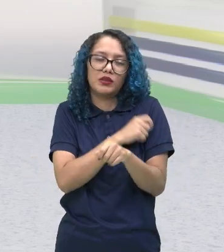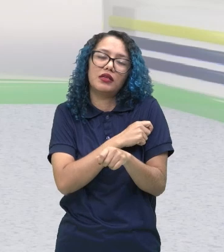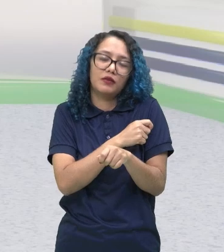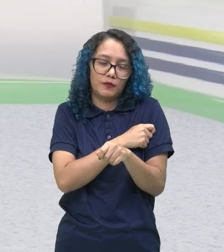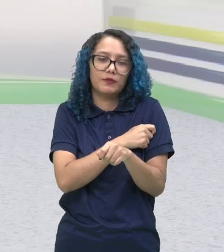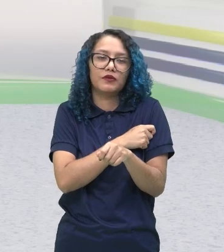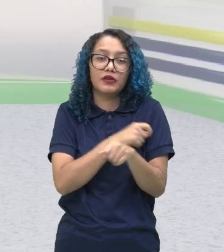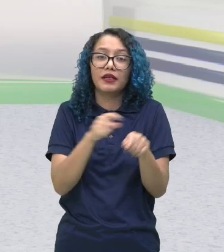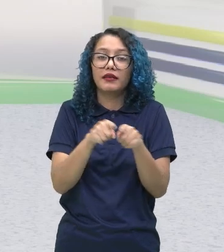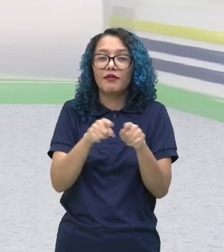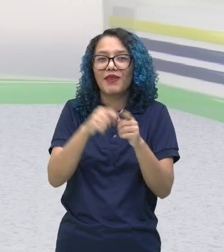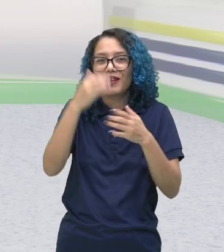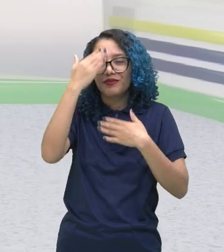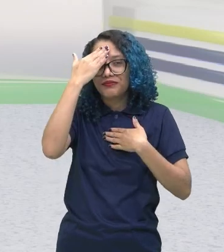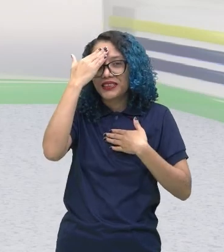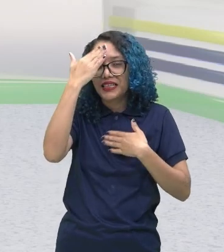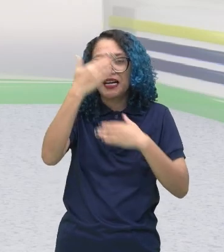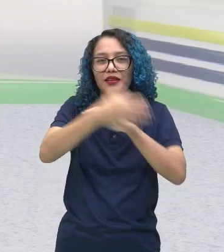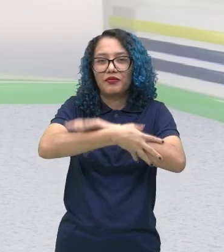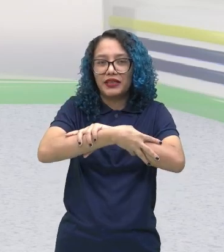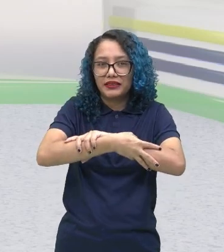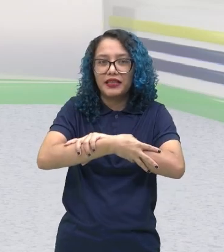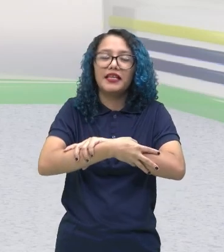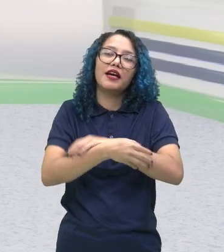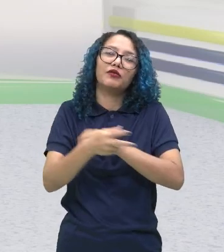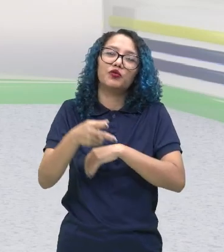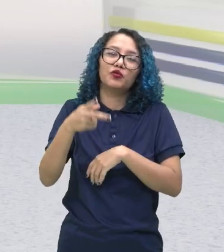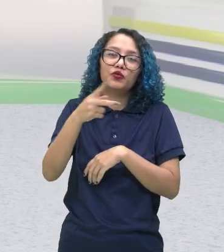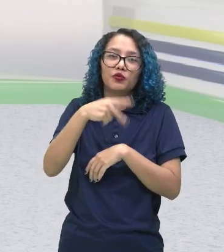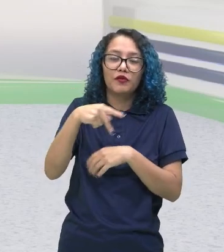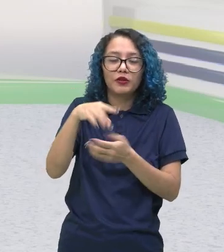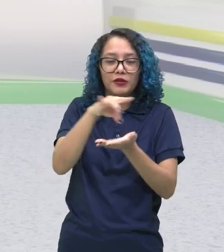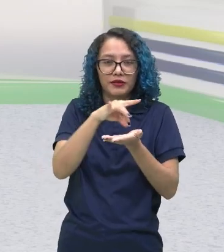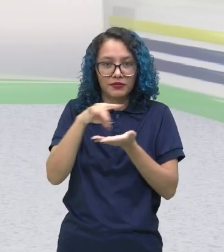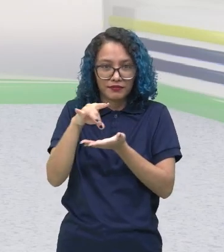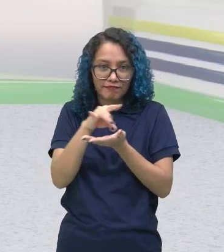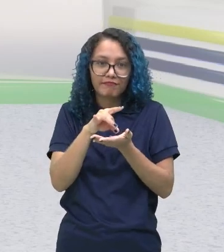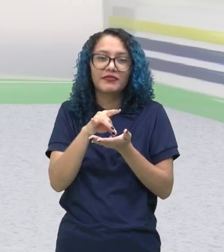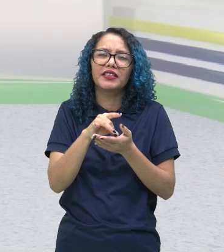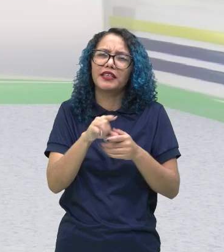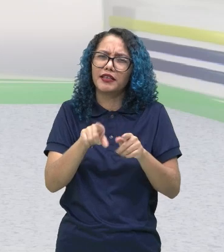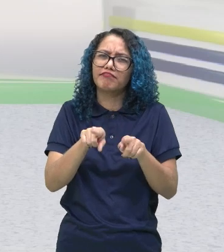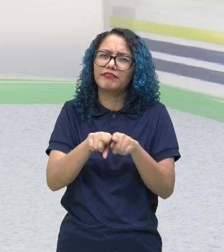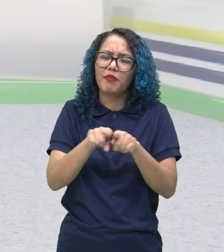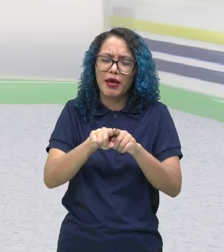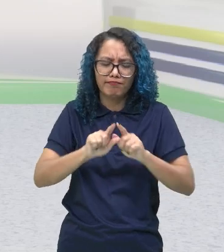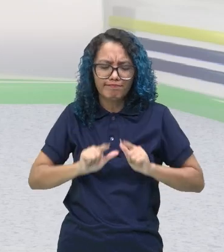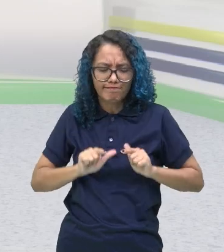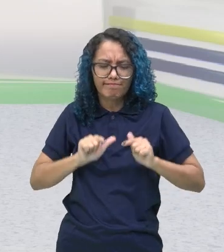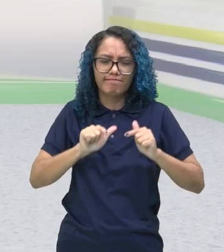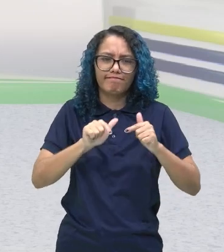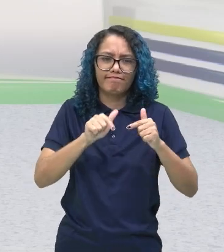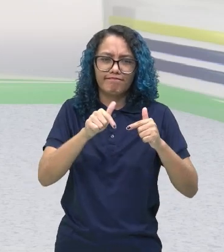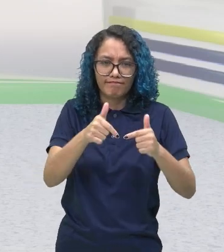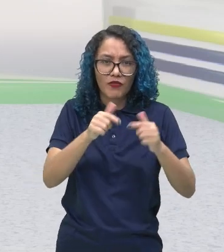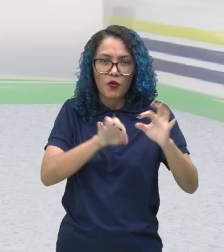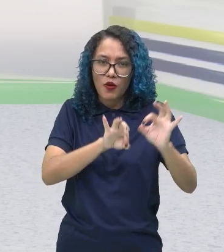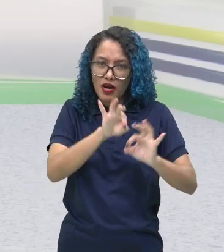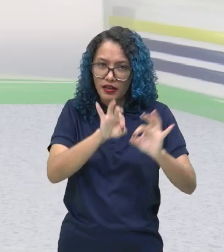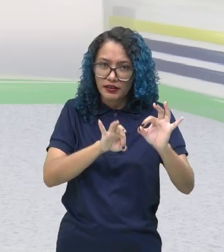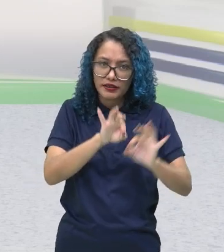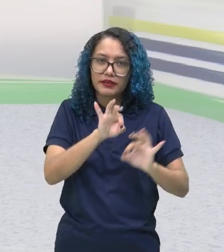né, a parceria dos nossos professores do Centro de Mídia que estiveram ativos à frente aí dessa organização